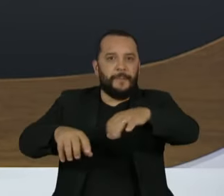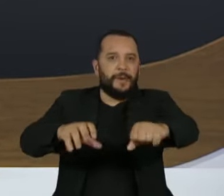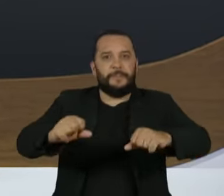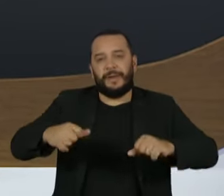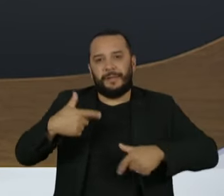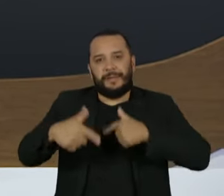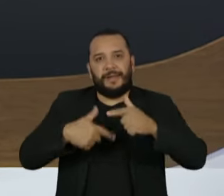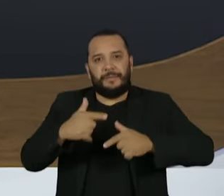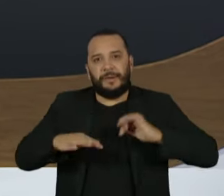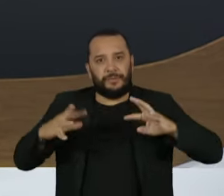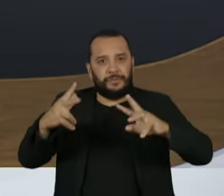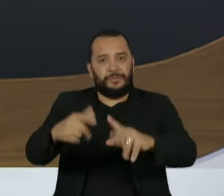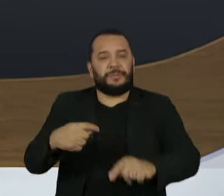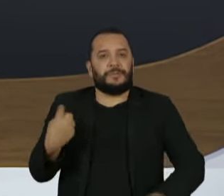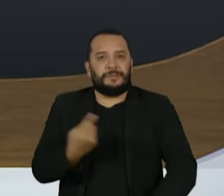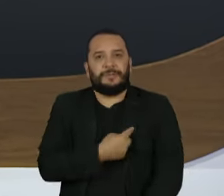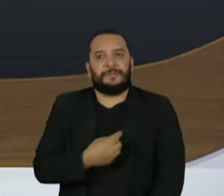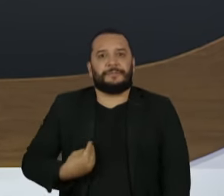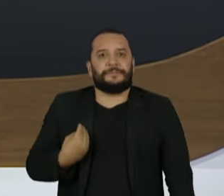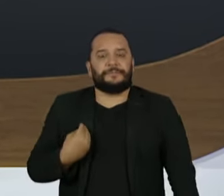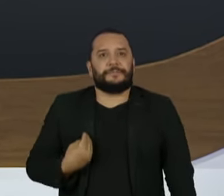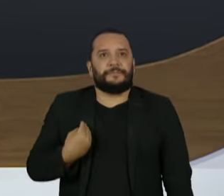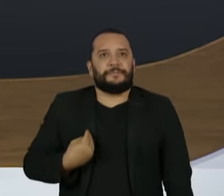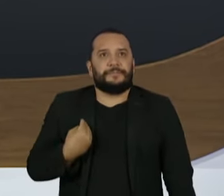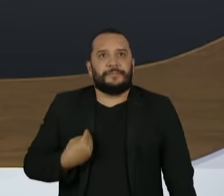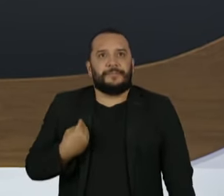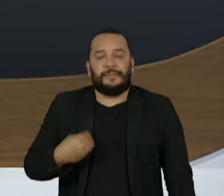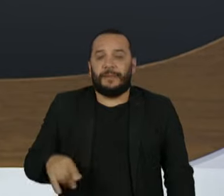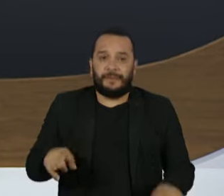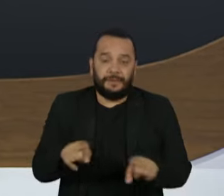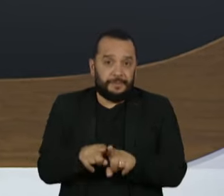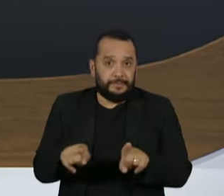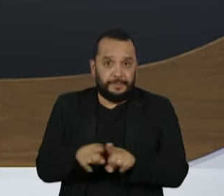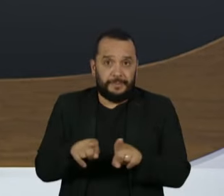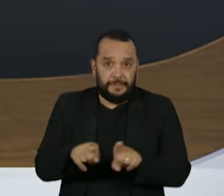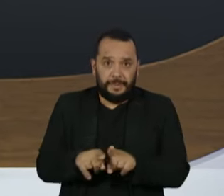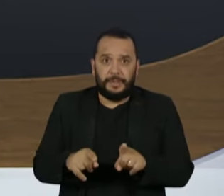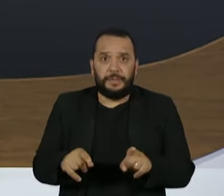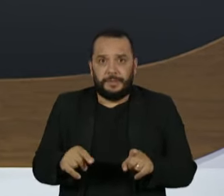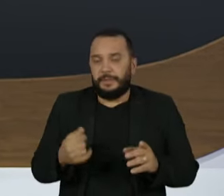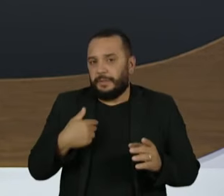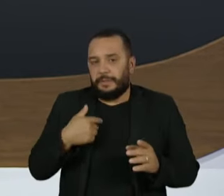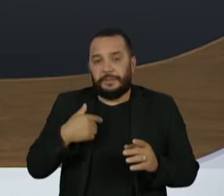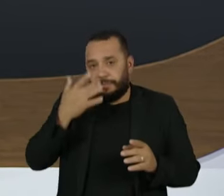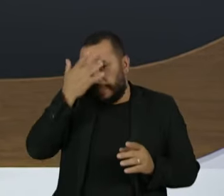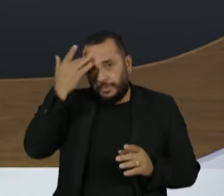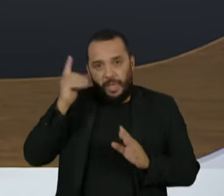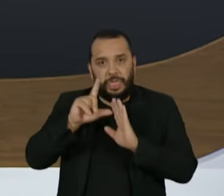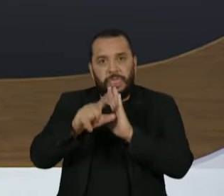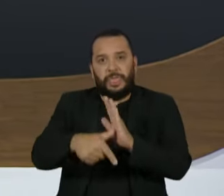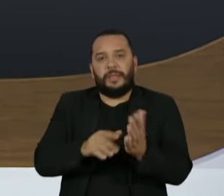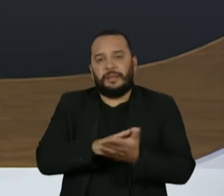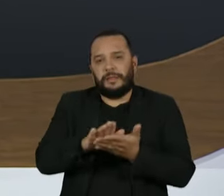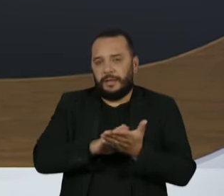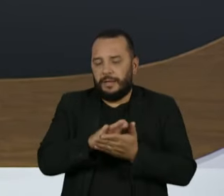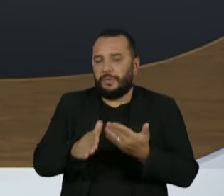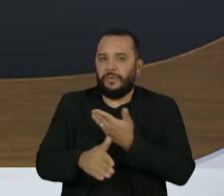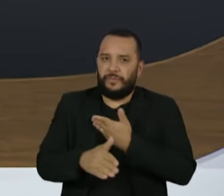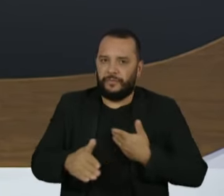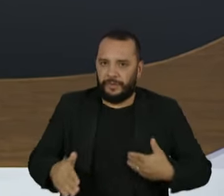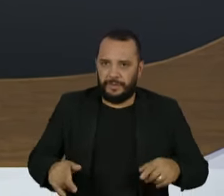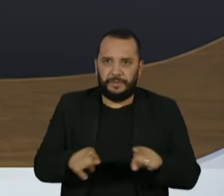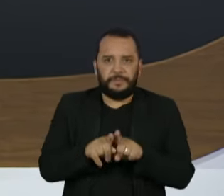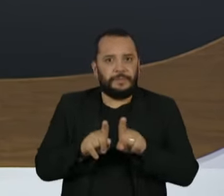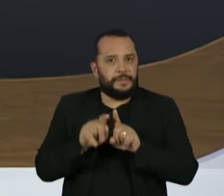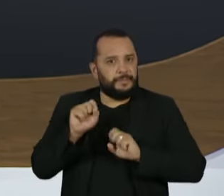atividades da nossa vida e também para mitigar esse fosso e não deixar tanta gente para trás governos corporações